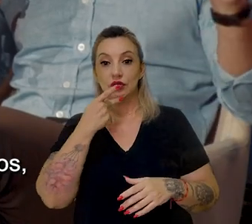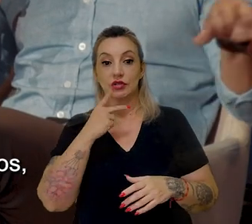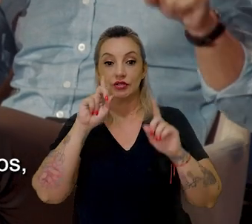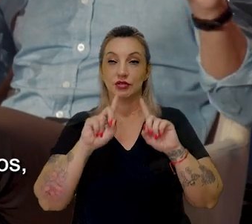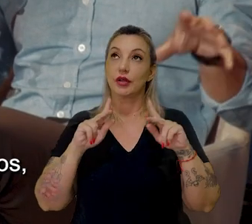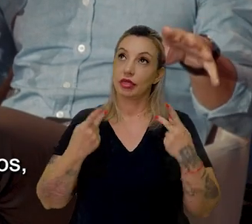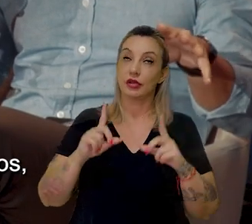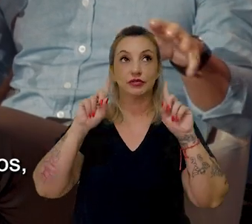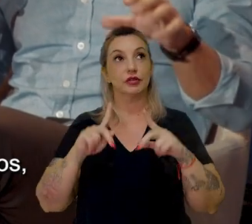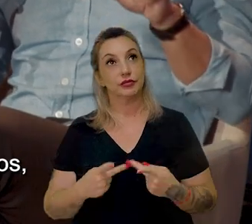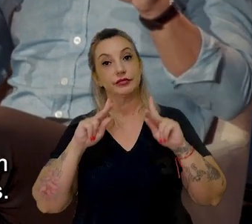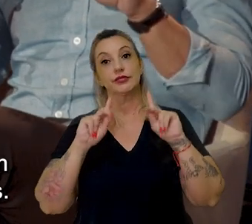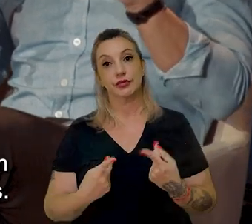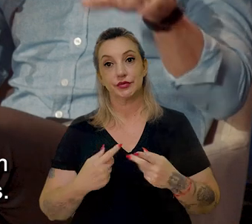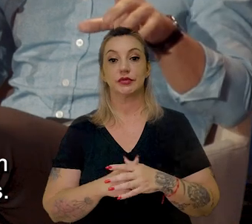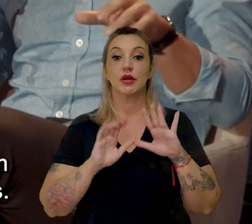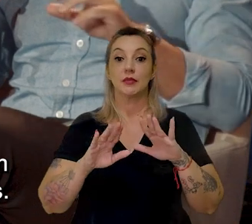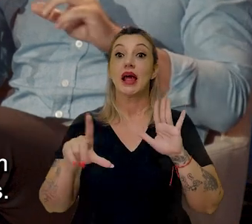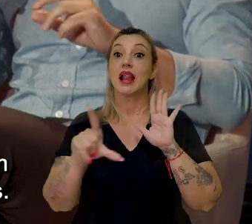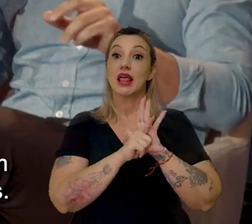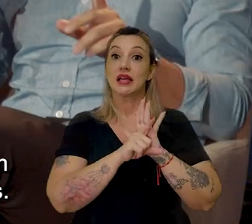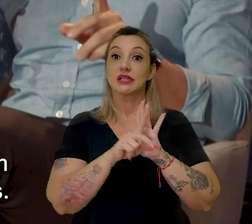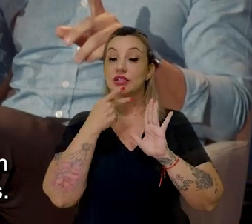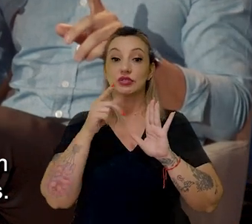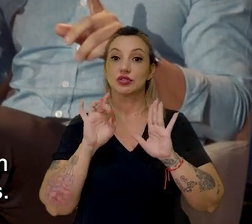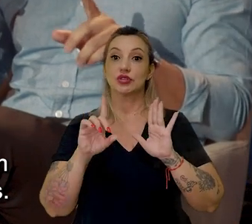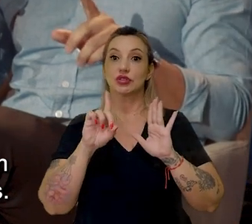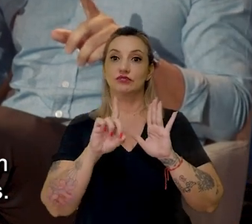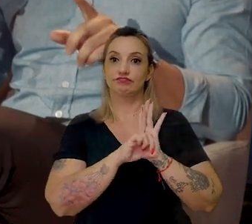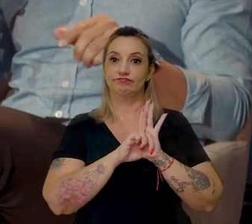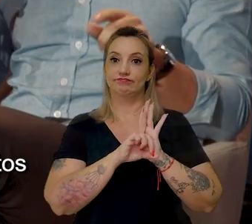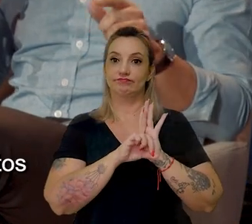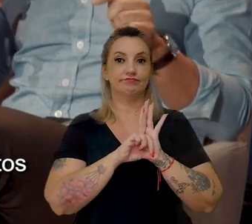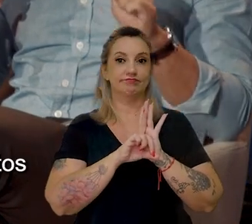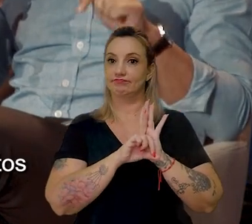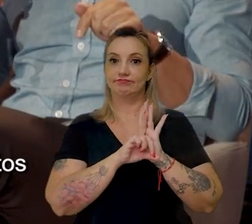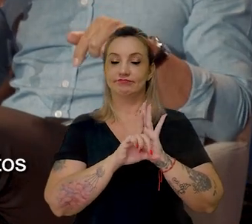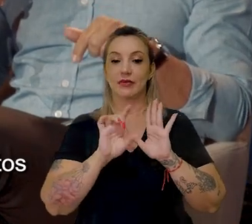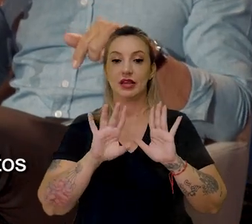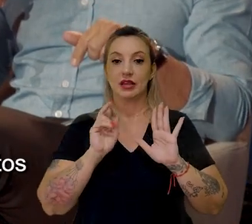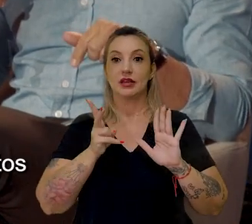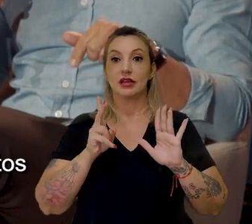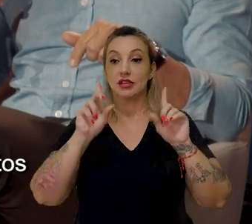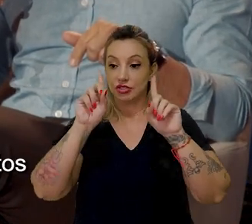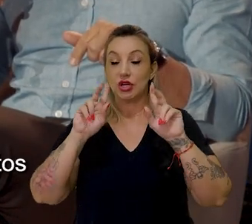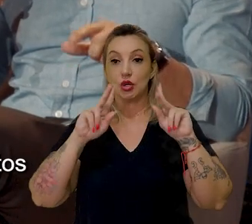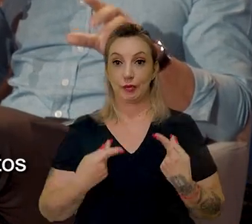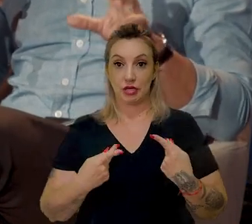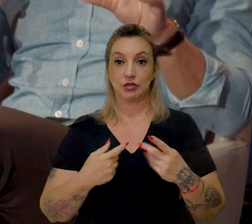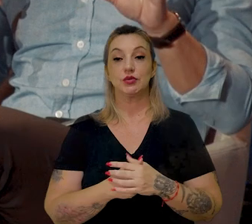Direitos Humanos Direitos Humanos Direitos Humanos mas essas legislações elas não falam S só de direitos humanos e mesmo que elas falem só sobre direitos